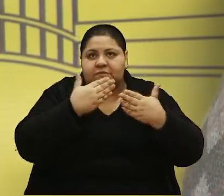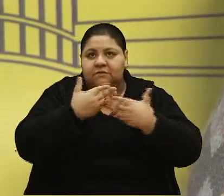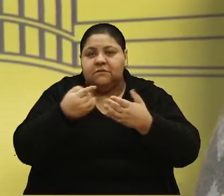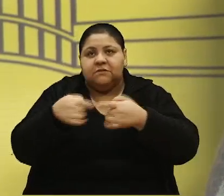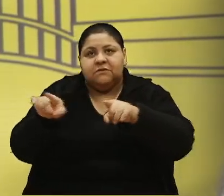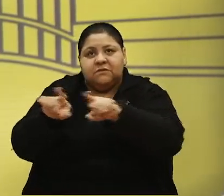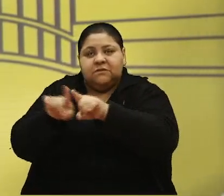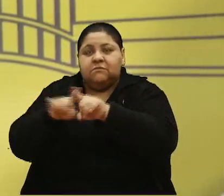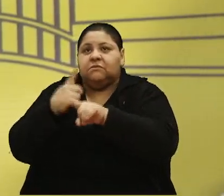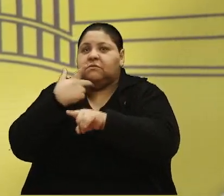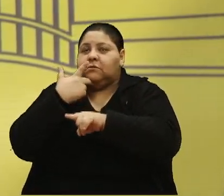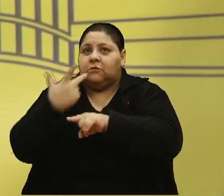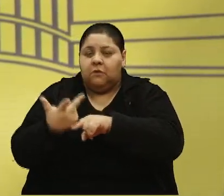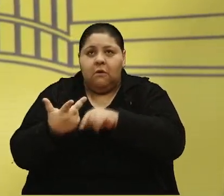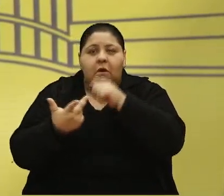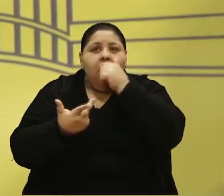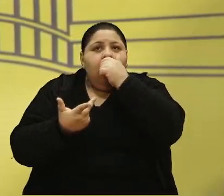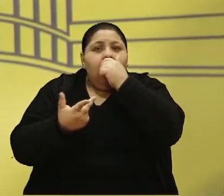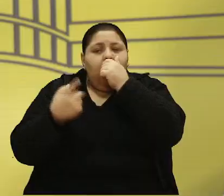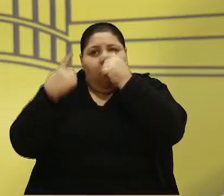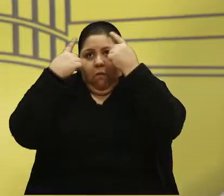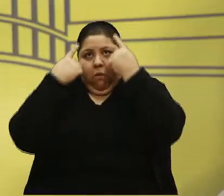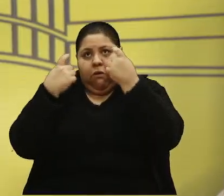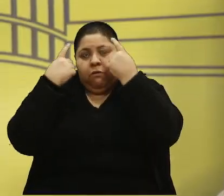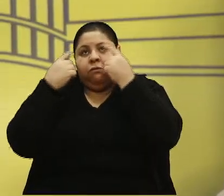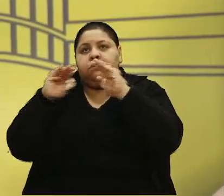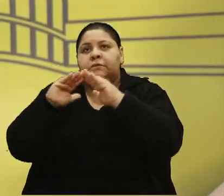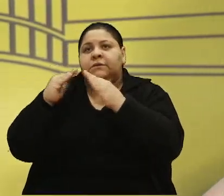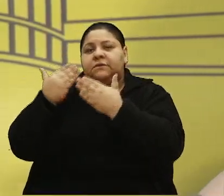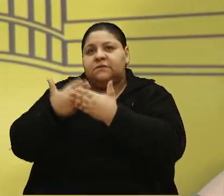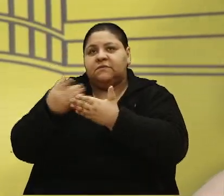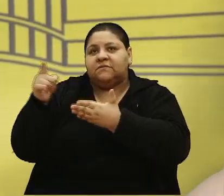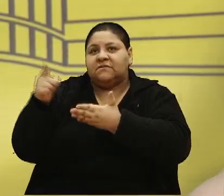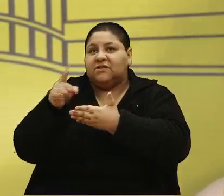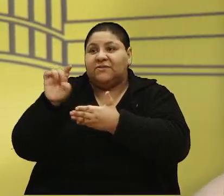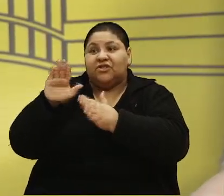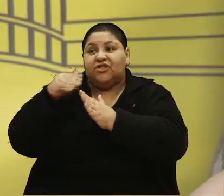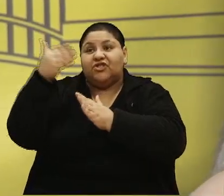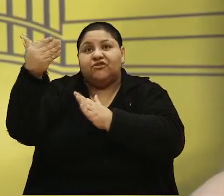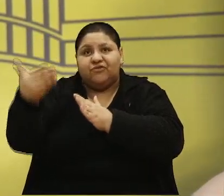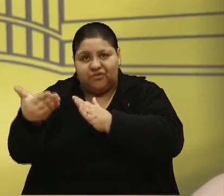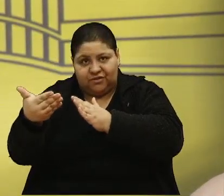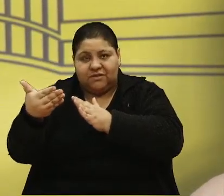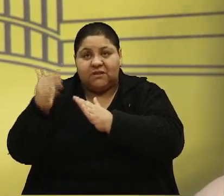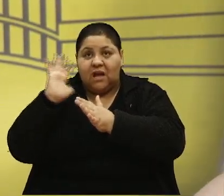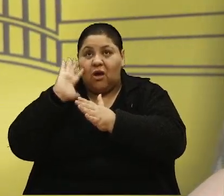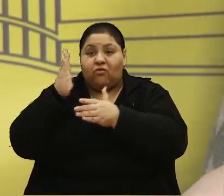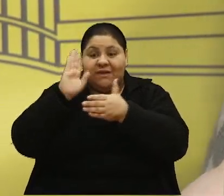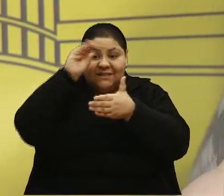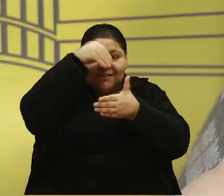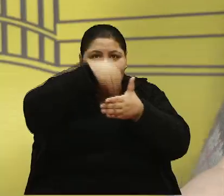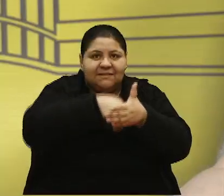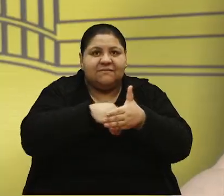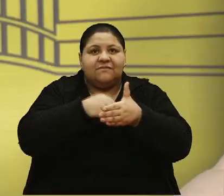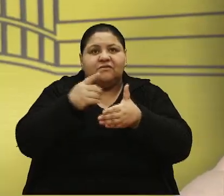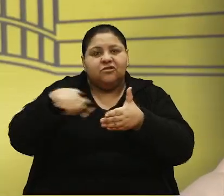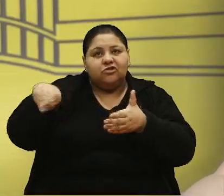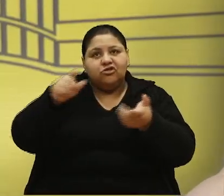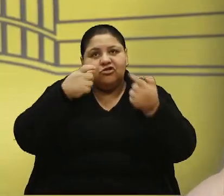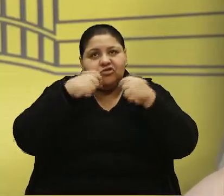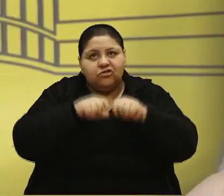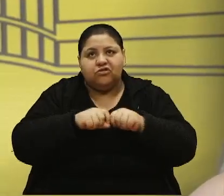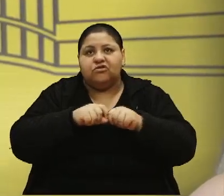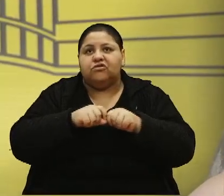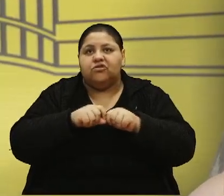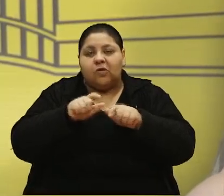também comentei que a violência na escola, ela não vem só de fora, muitas vezes ela corre dentro. Então, nós precisamos de